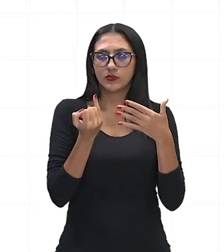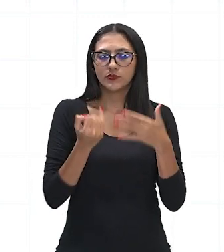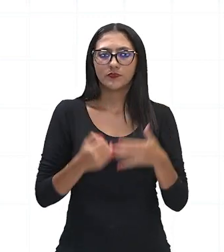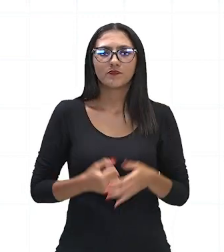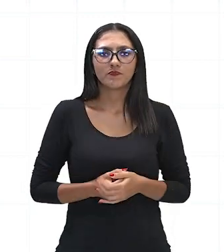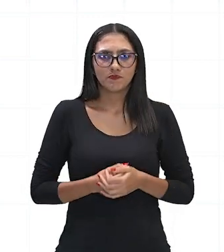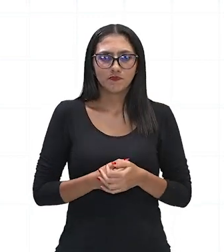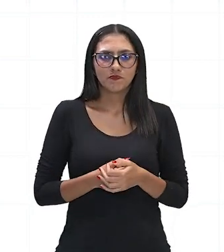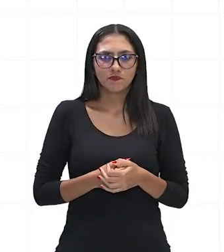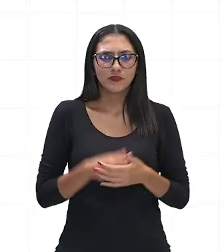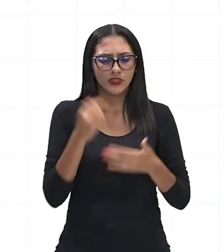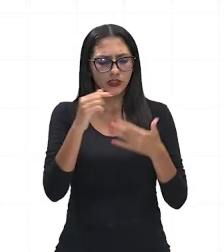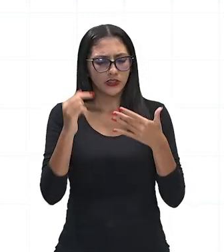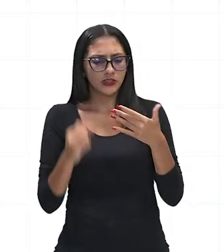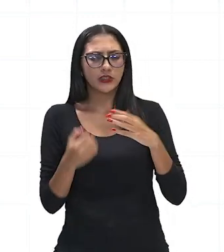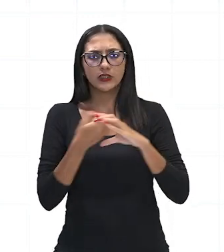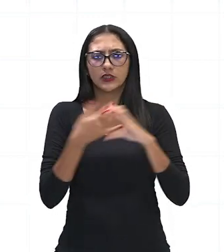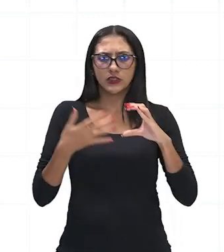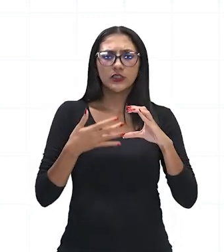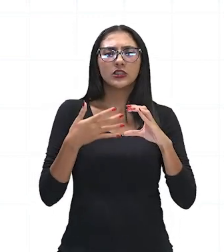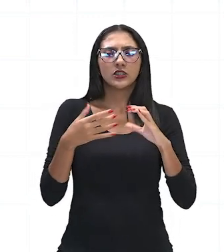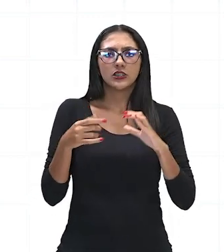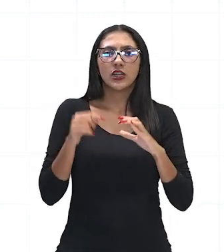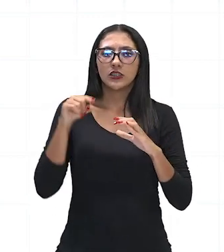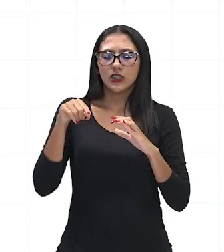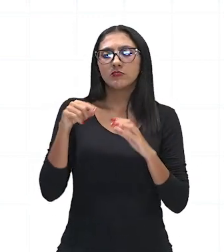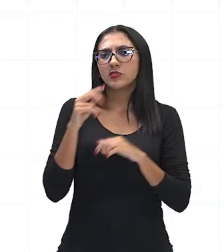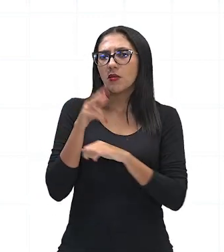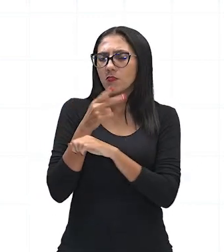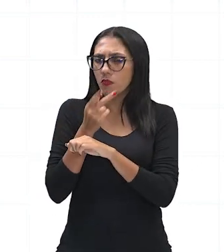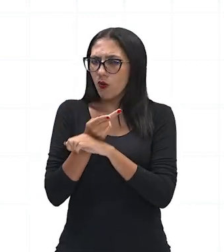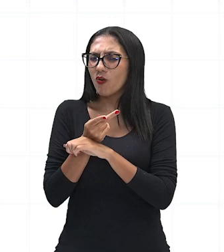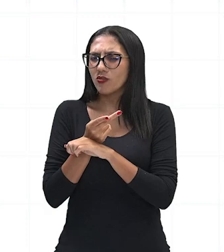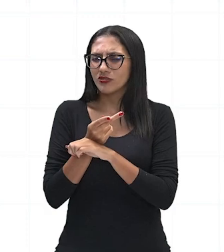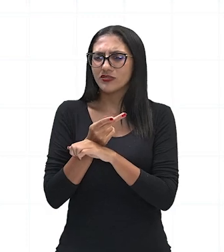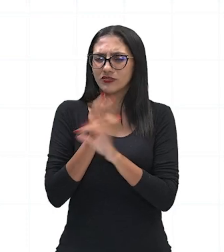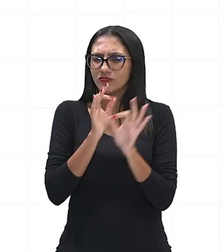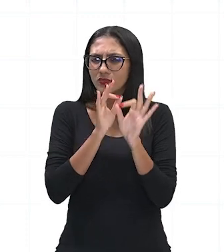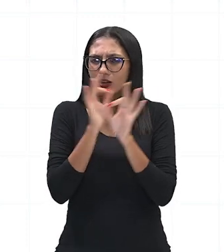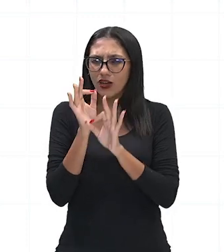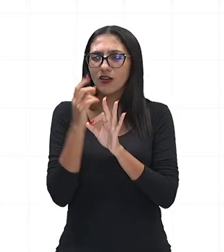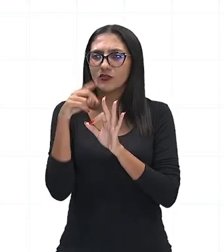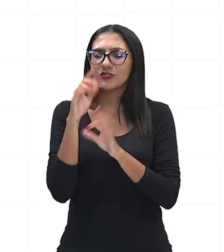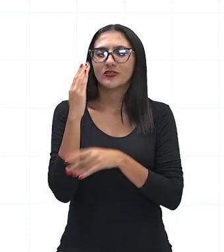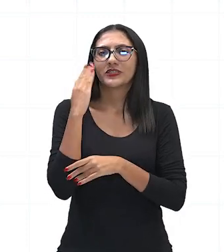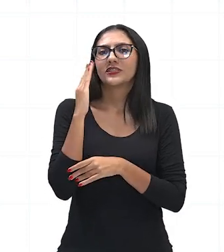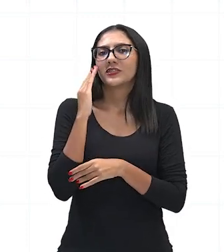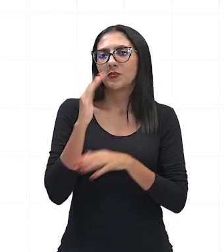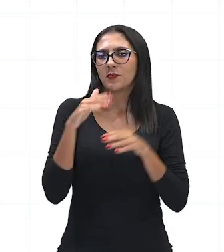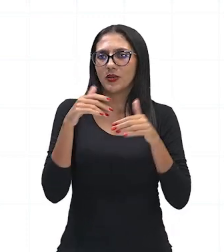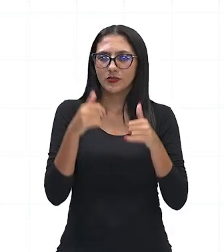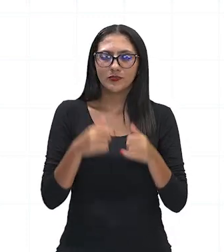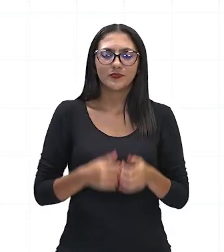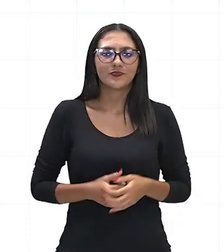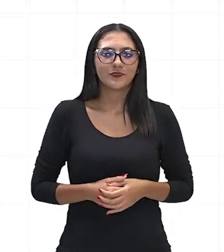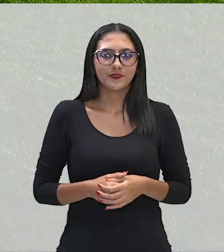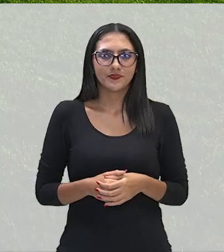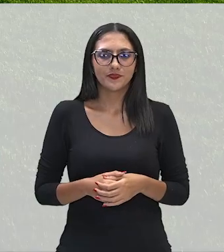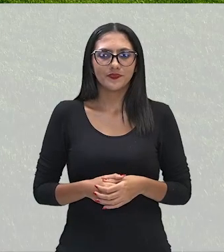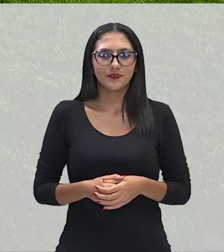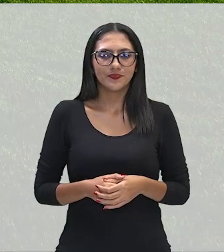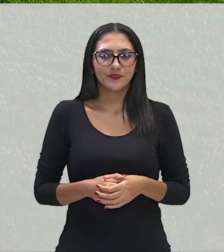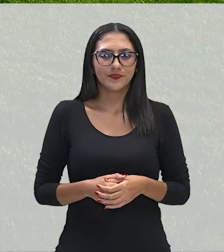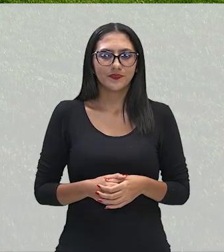esses fundamentos também vão ser possíveis serem observados lá no finalzinho da nossa revisão, tá certo? Agora, passando aqui para